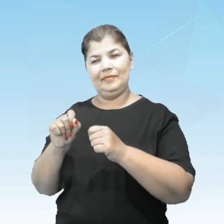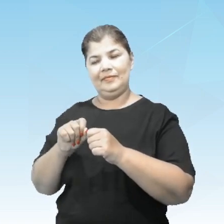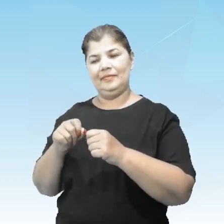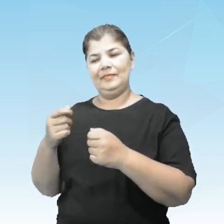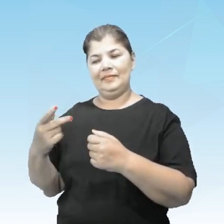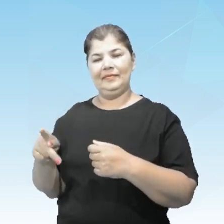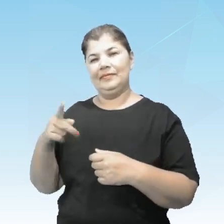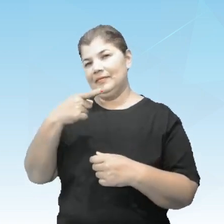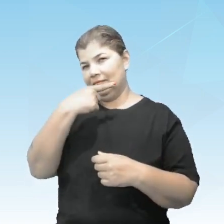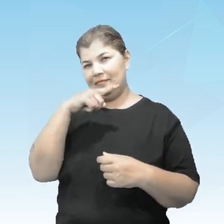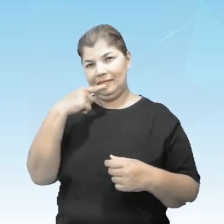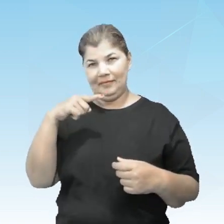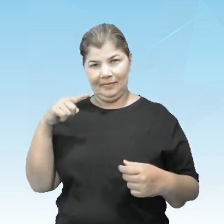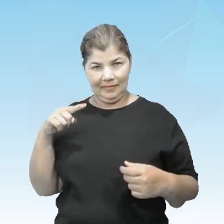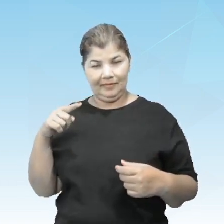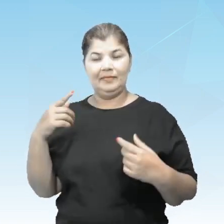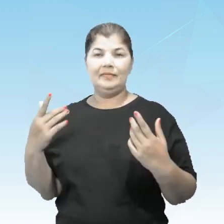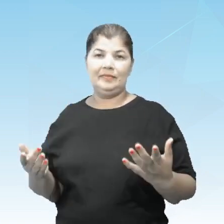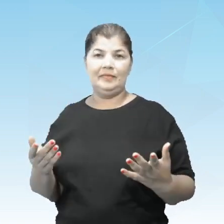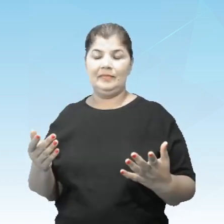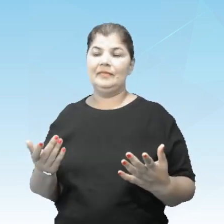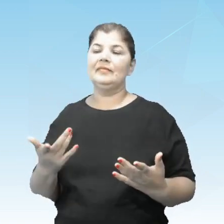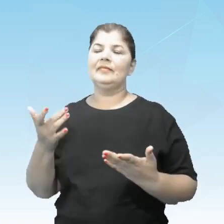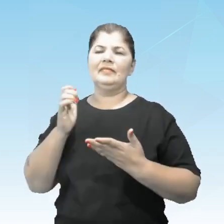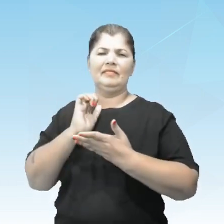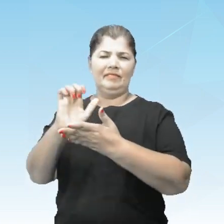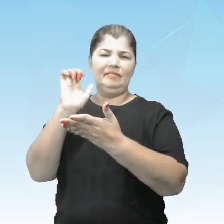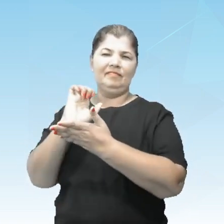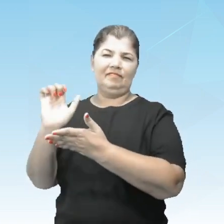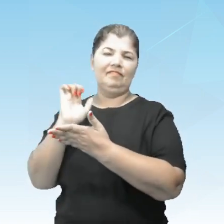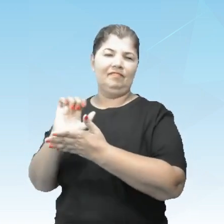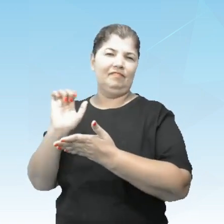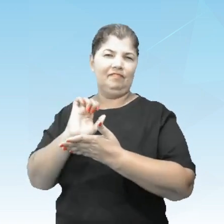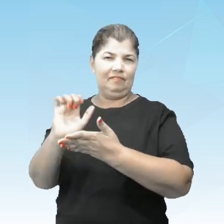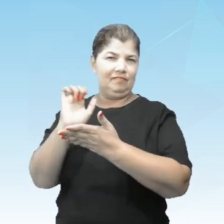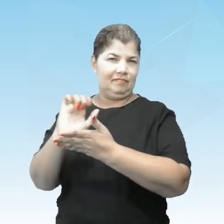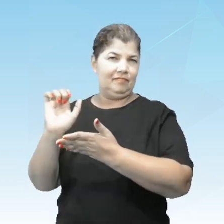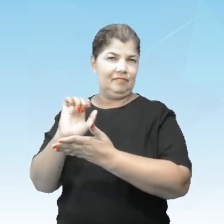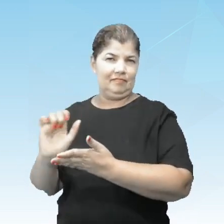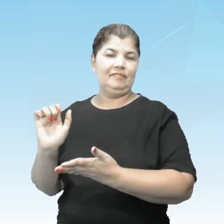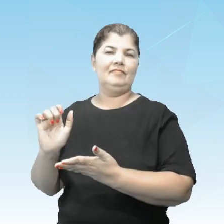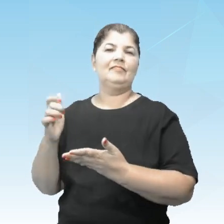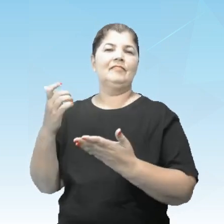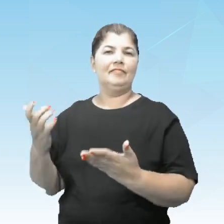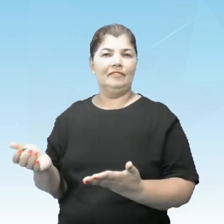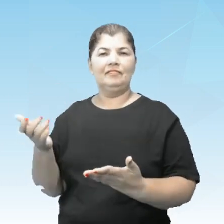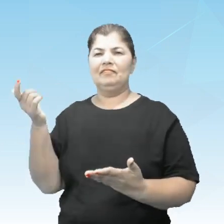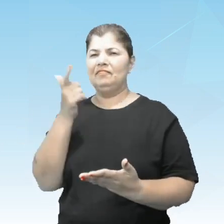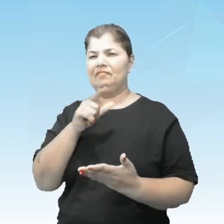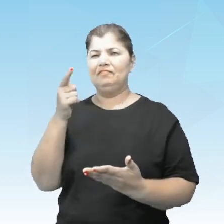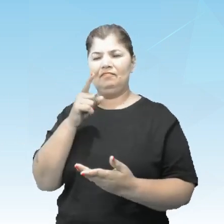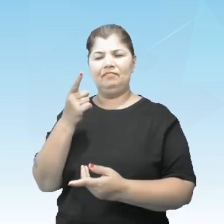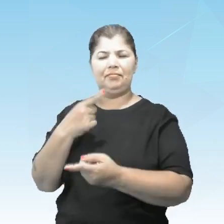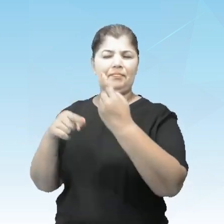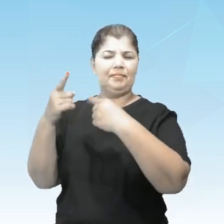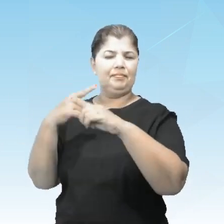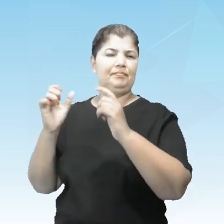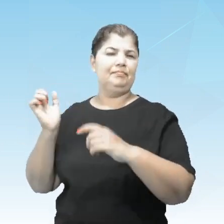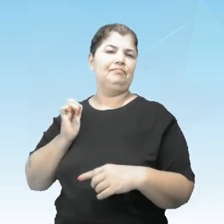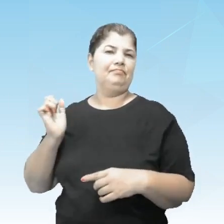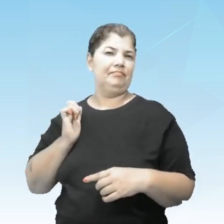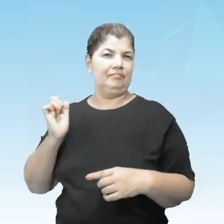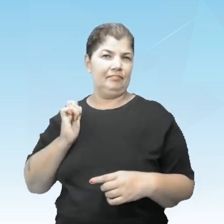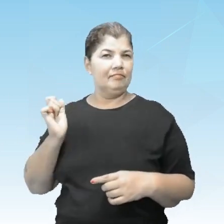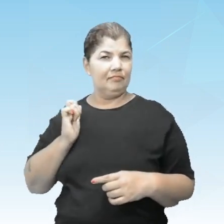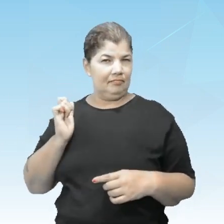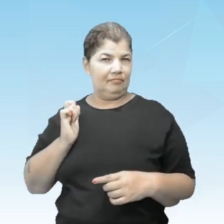A exportação dessas mercadorias tornou o que? Tornou essa colônia a mais rica das colônias francesas.